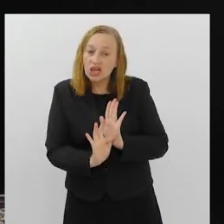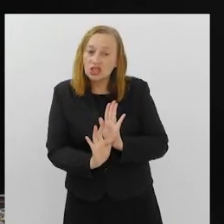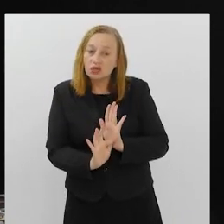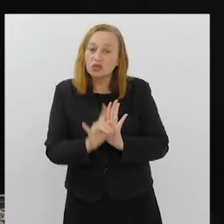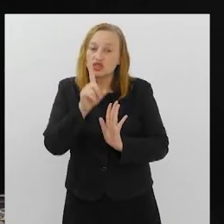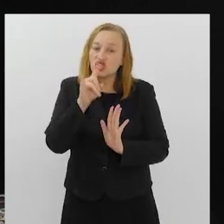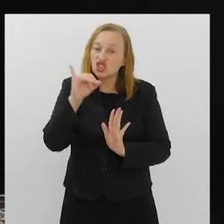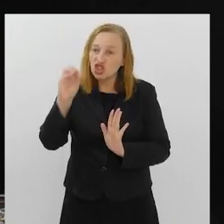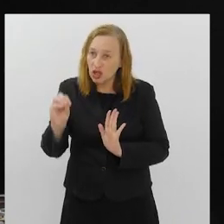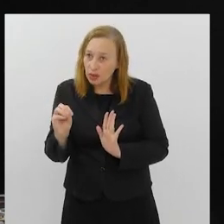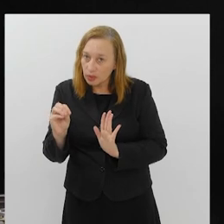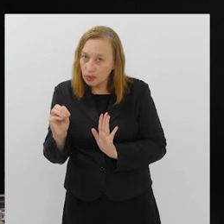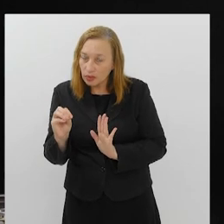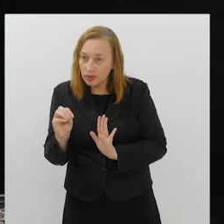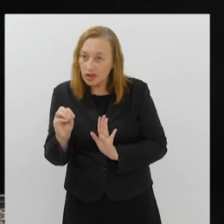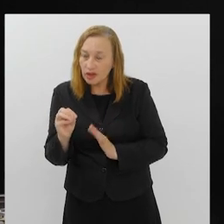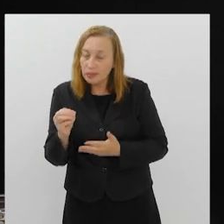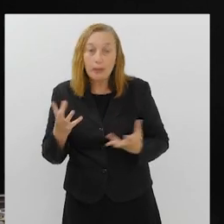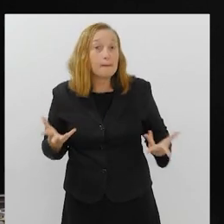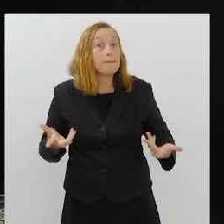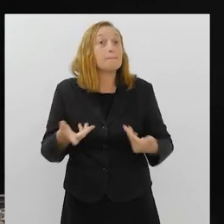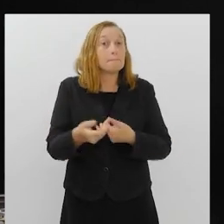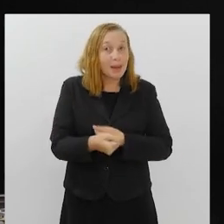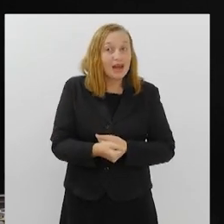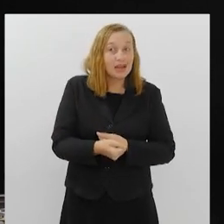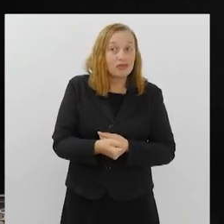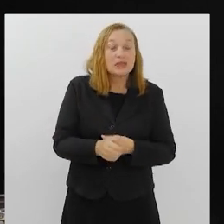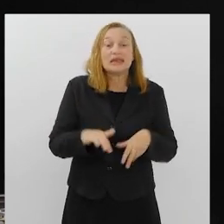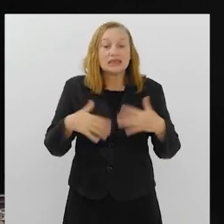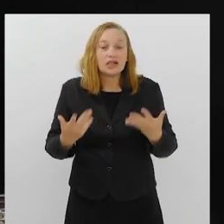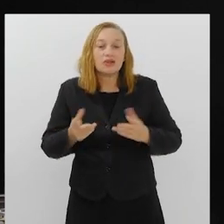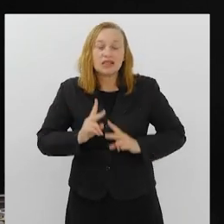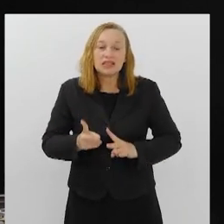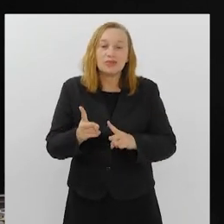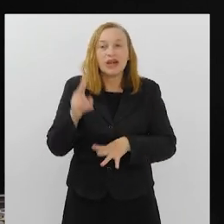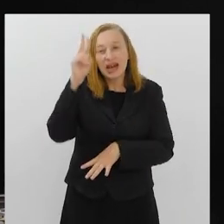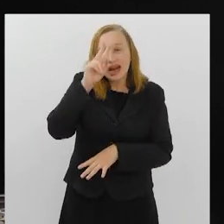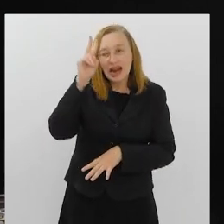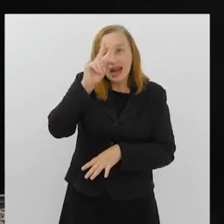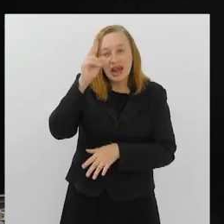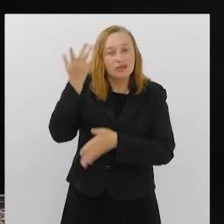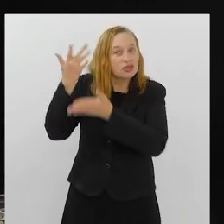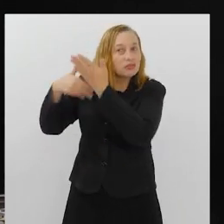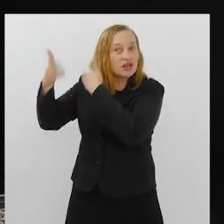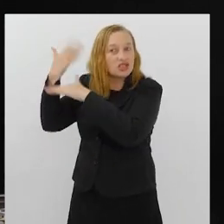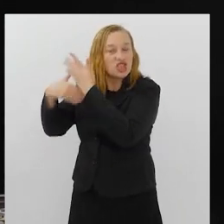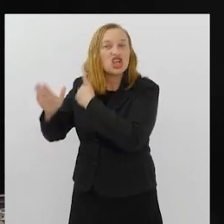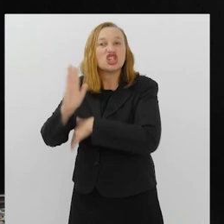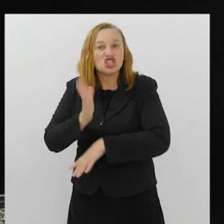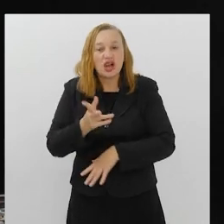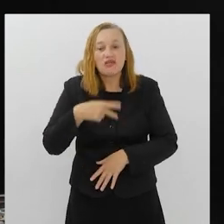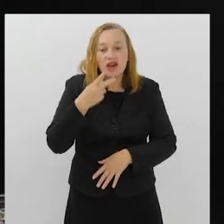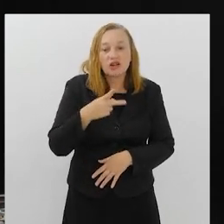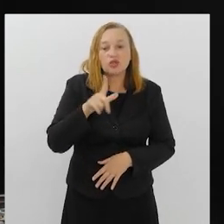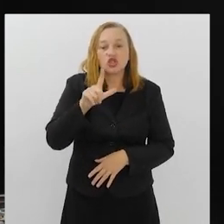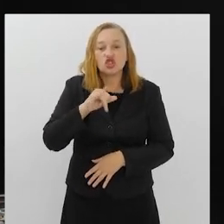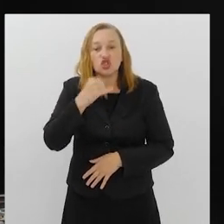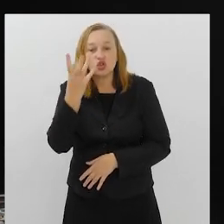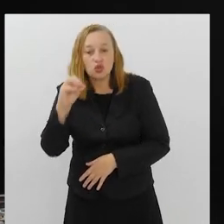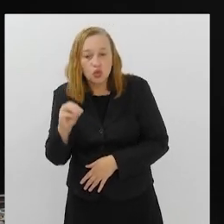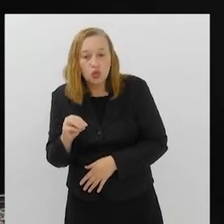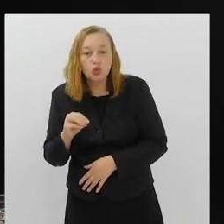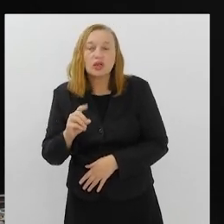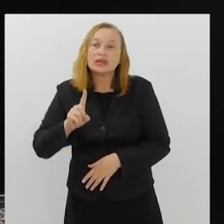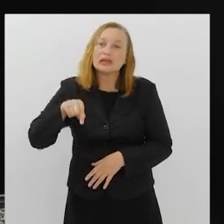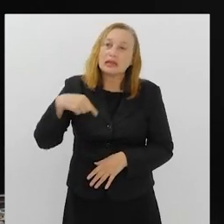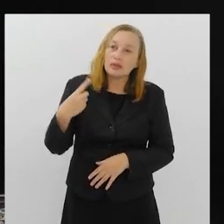O texto do Diego Araújo, que é nosso enredista, que é maravilhoso, né? Então a gente sempre resgata, né? A gente resgatou Júlio Verne, depois viemos